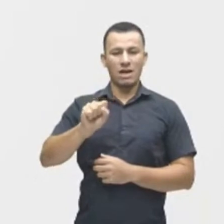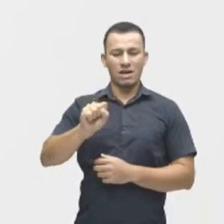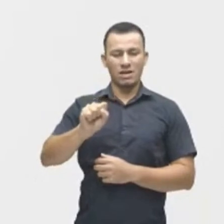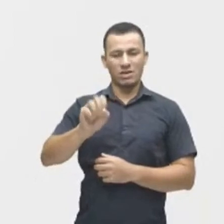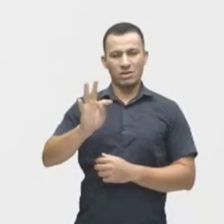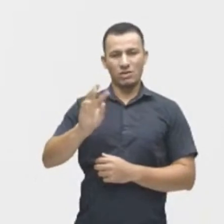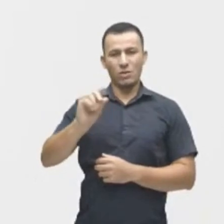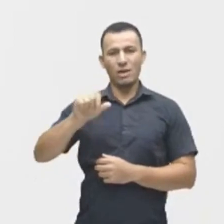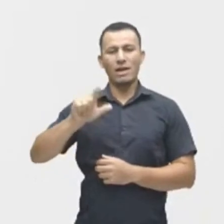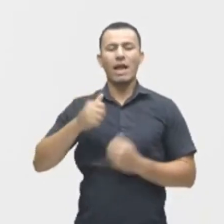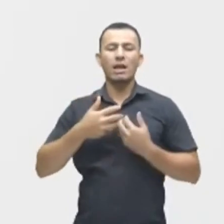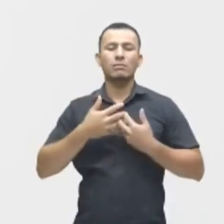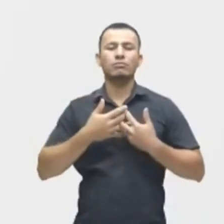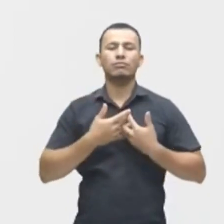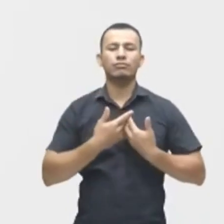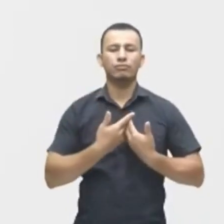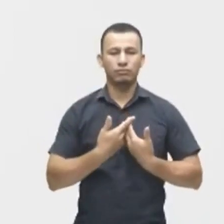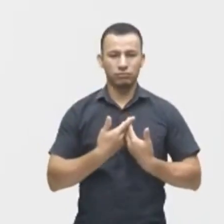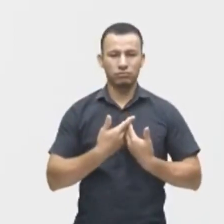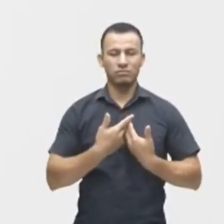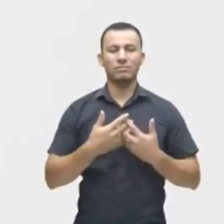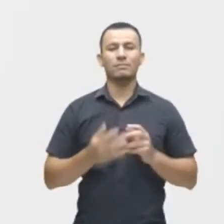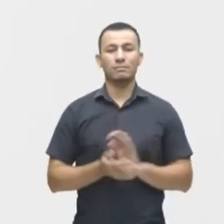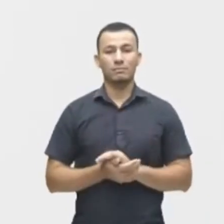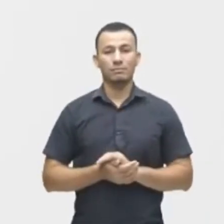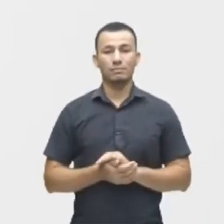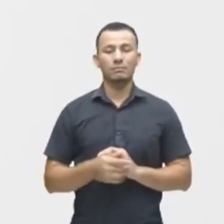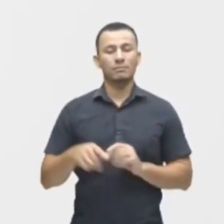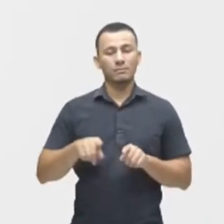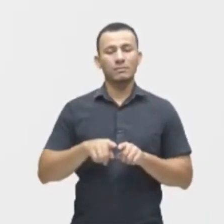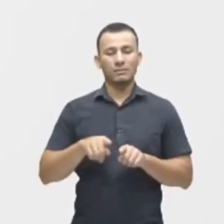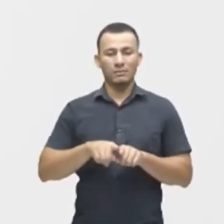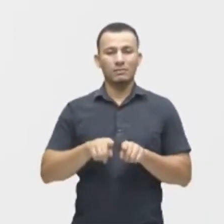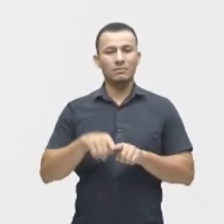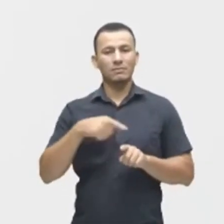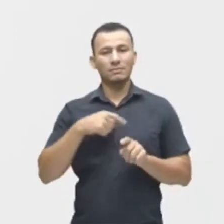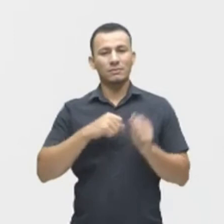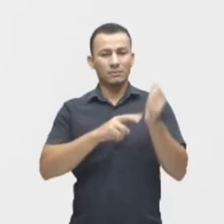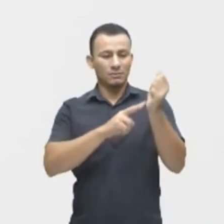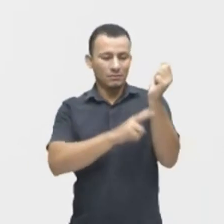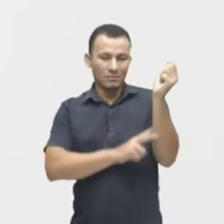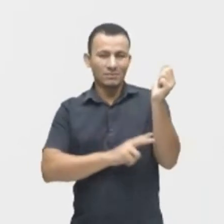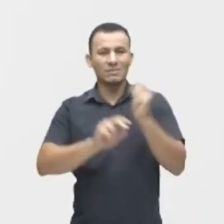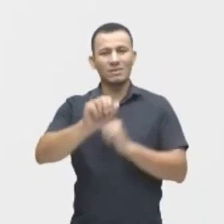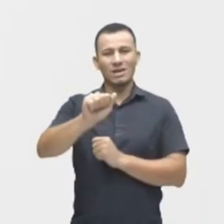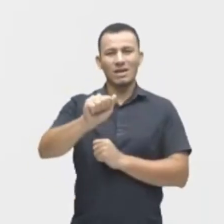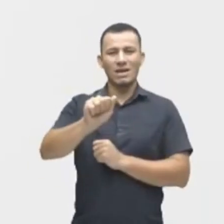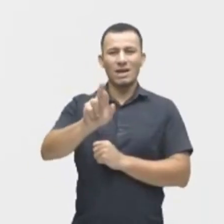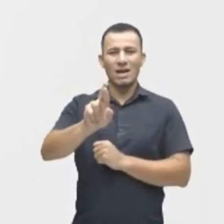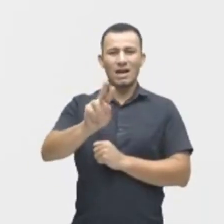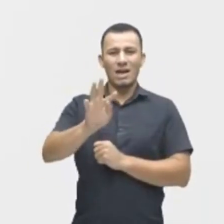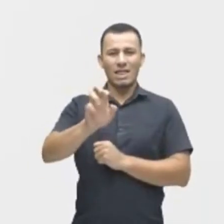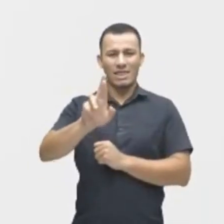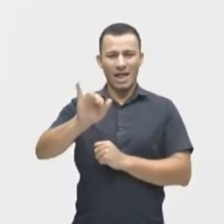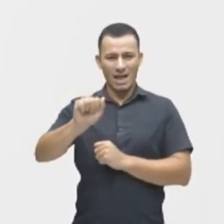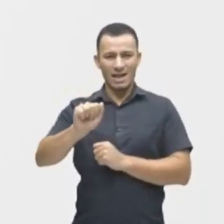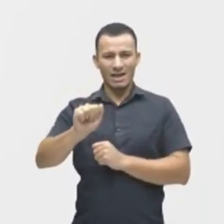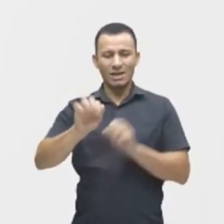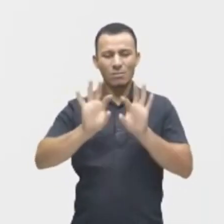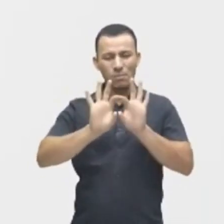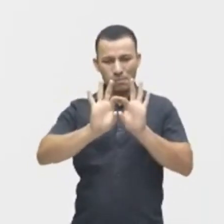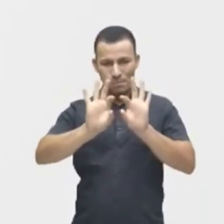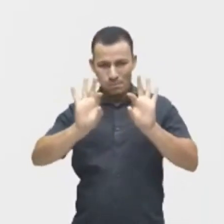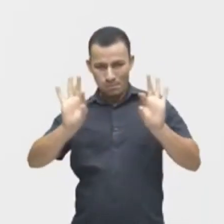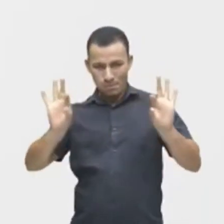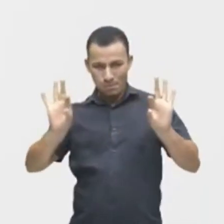aí eu mostro para vocês também os vasos, né? Os vasos sanguíneos, artérias e hortas, e aí a rede